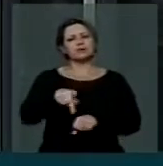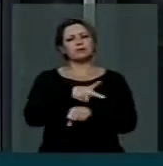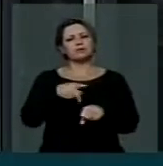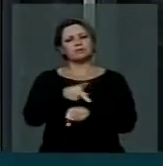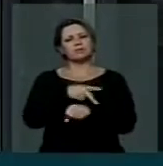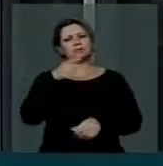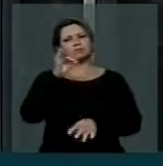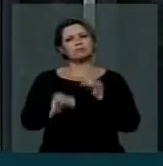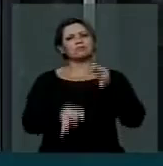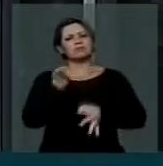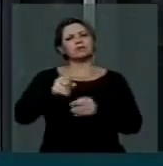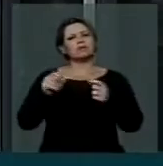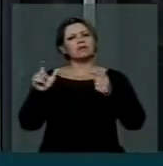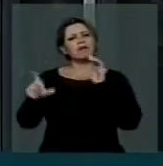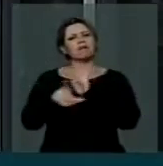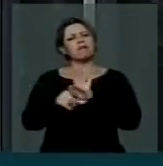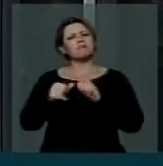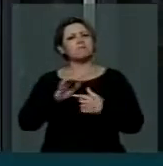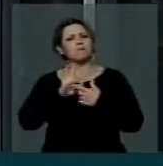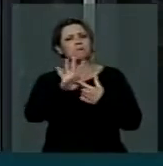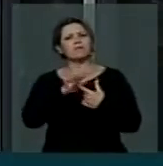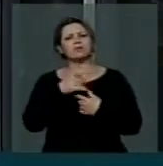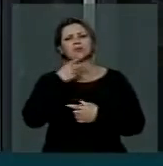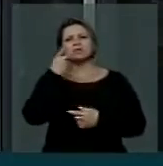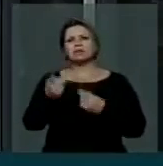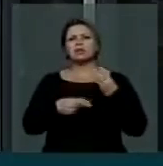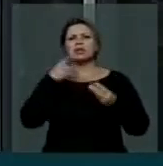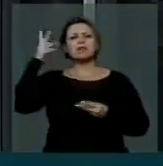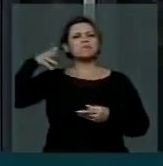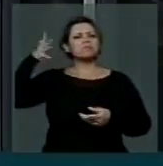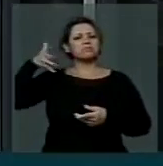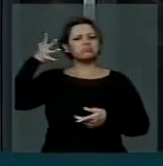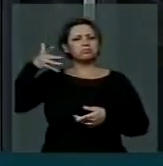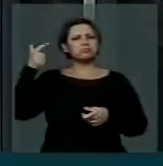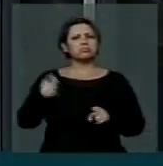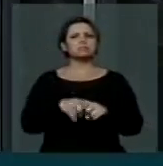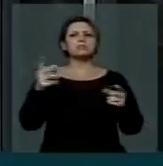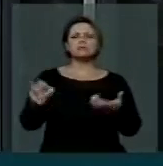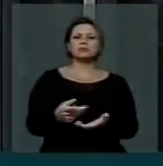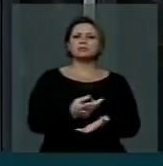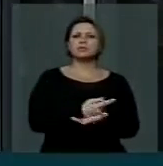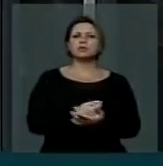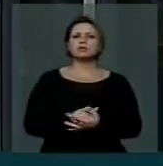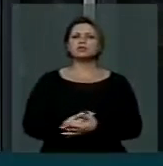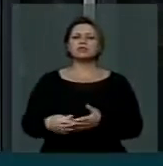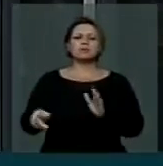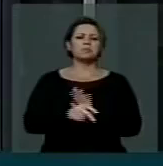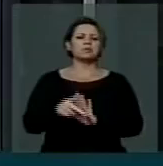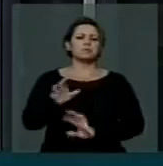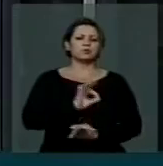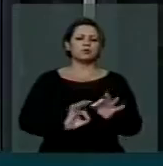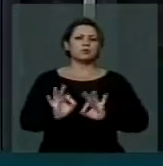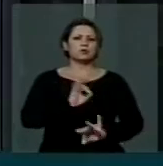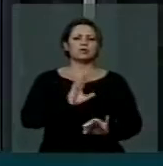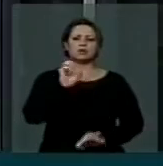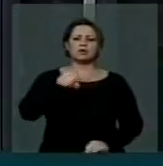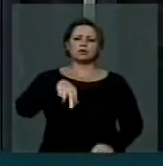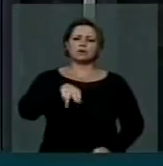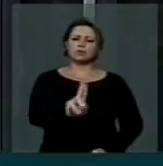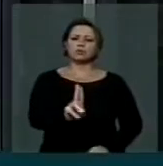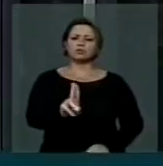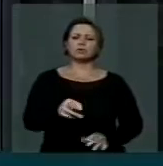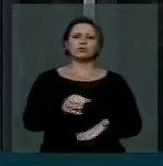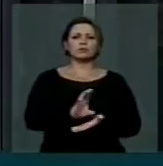penal. Além, é claro, da flacidez política de instituições como a própria Organização das Nações Unidas